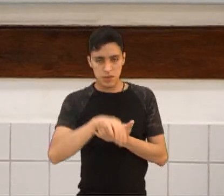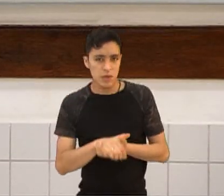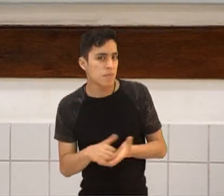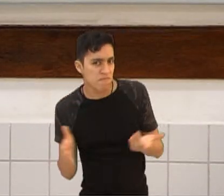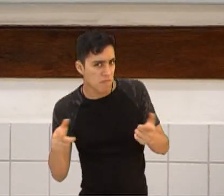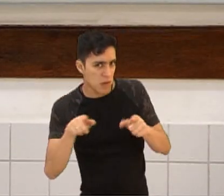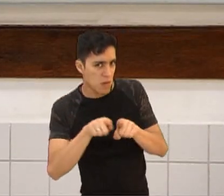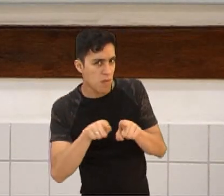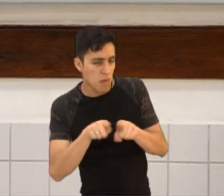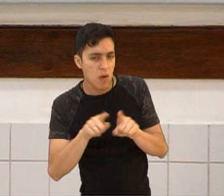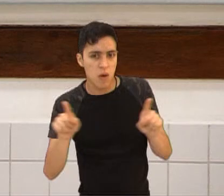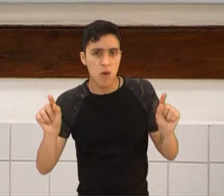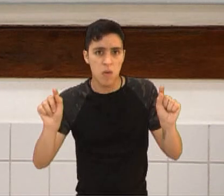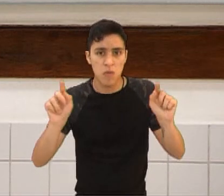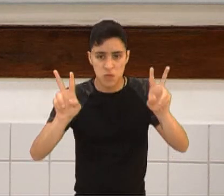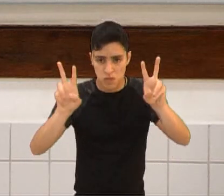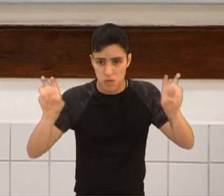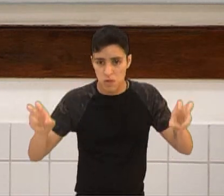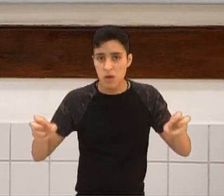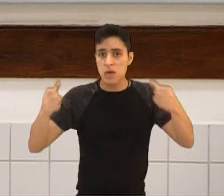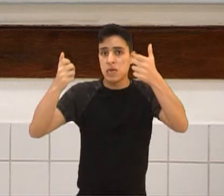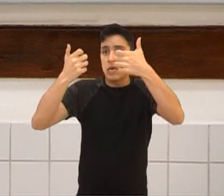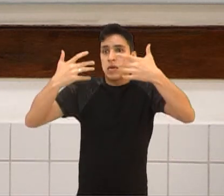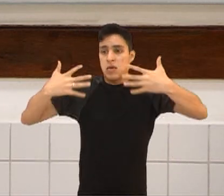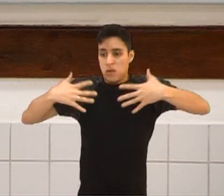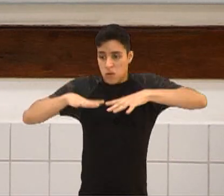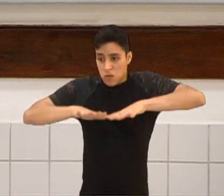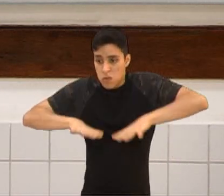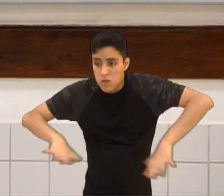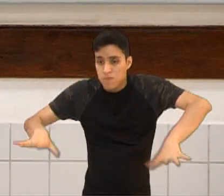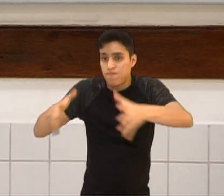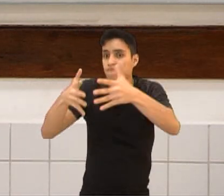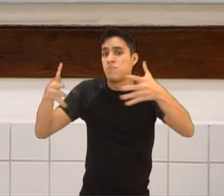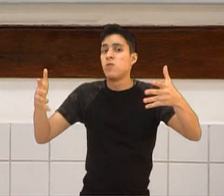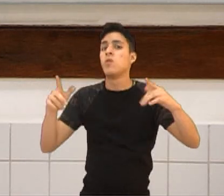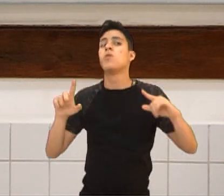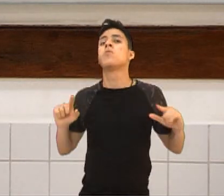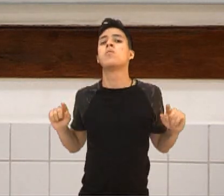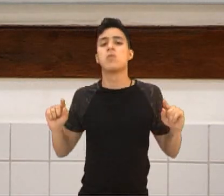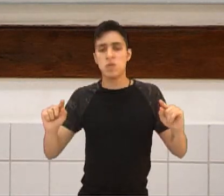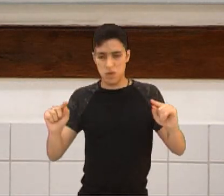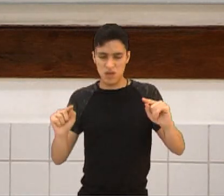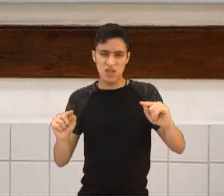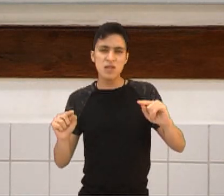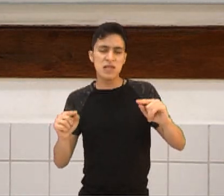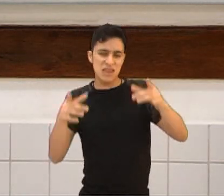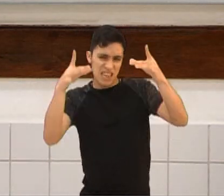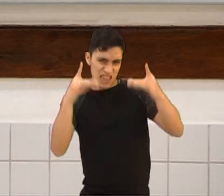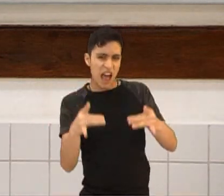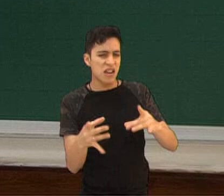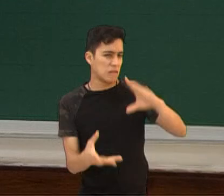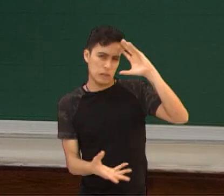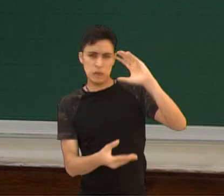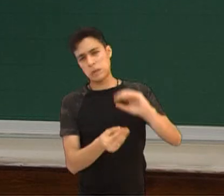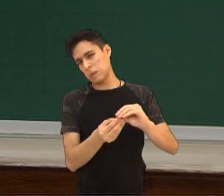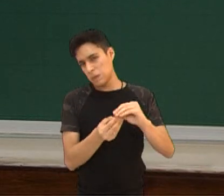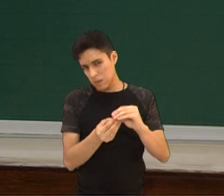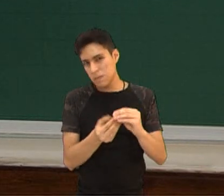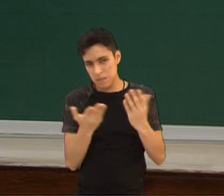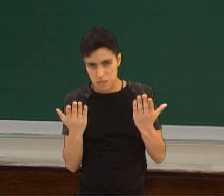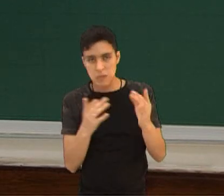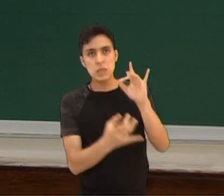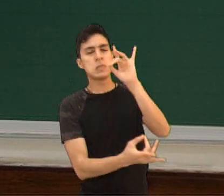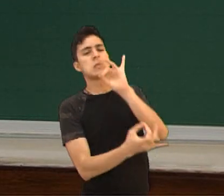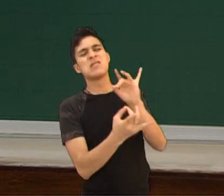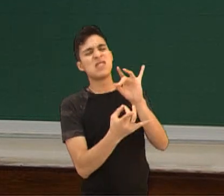com uma escala maior, mais extensa, a gente diminui um pouco o nível dos detalhes. Estamos fazendo uma retomada, vai ser uma